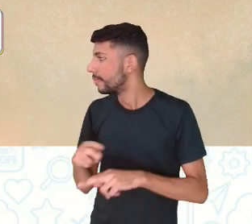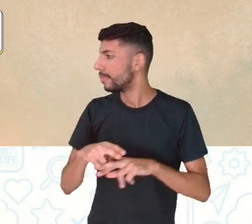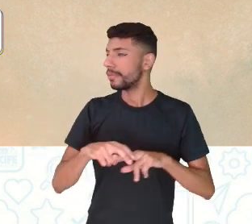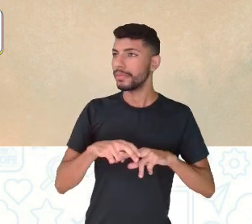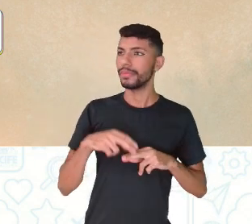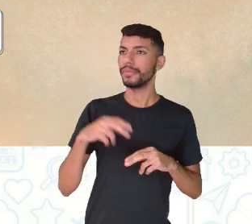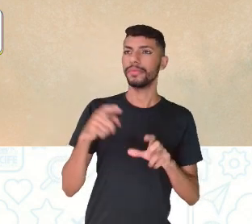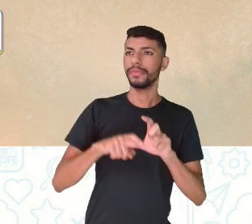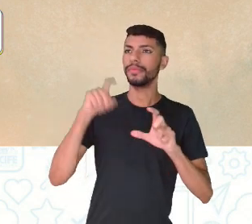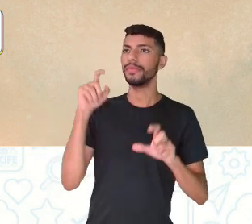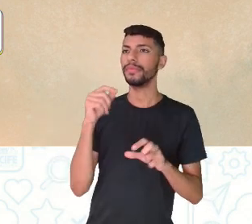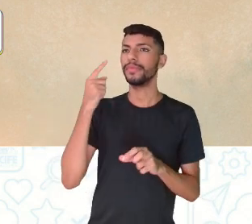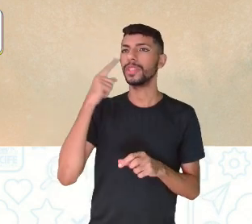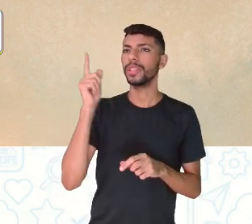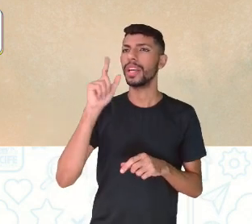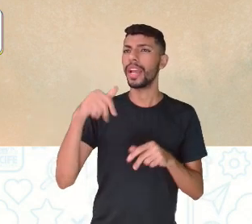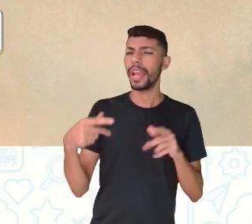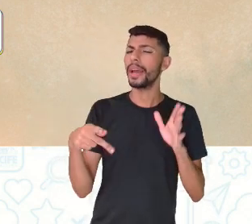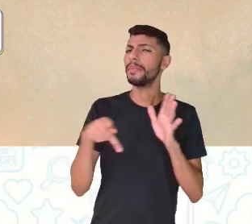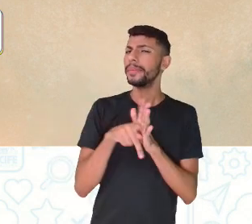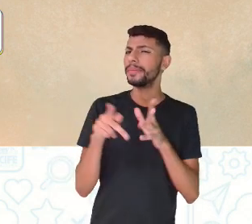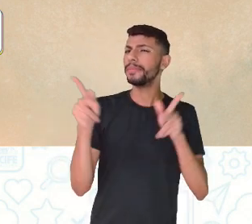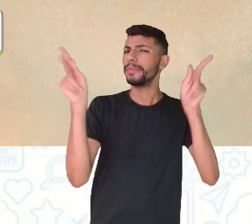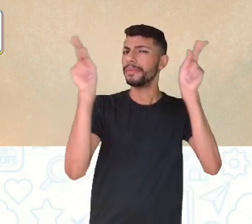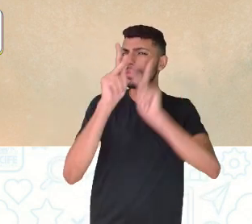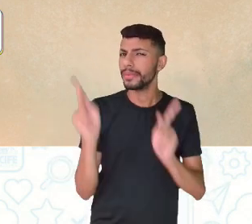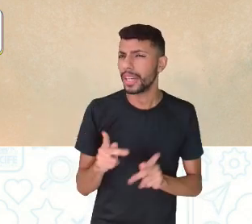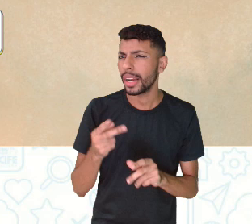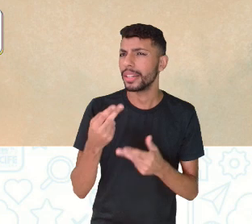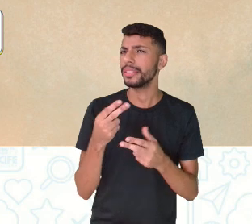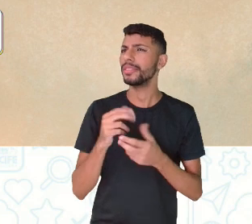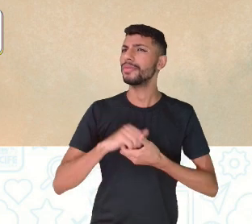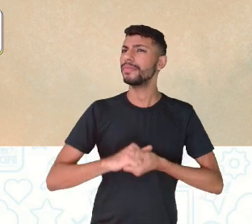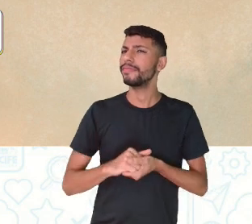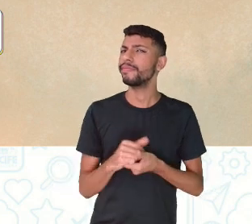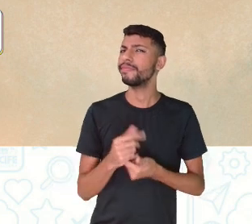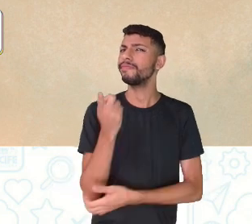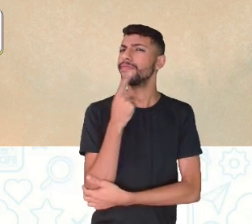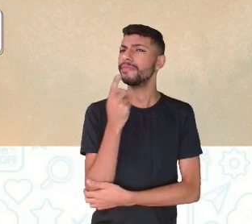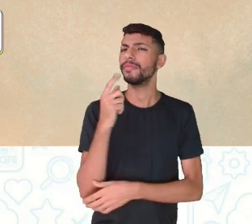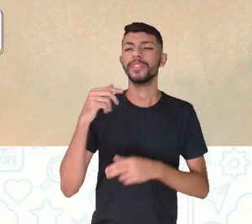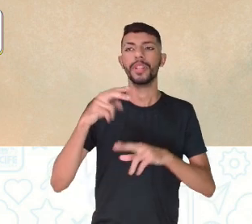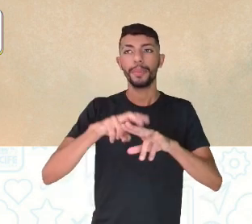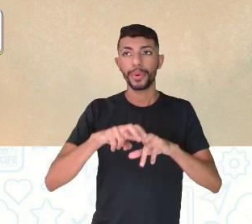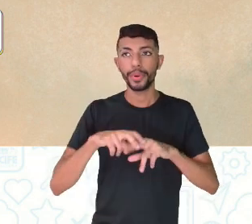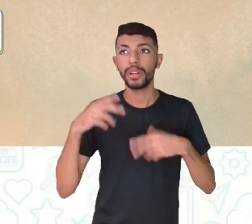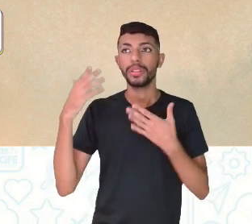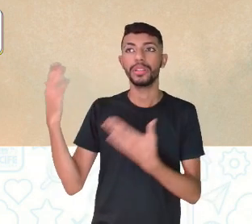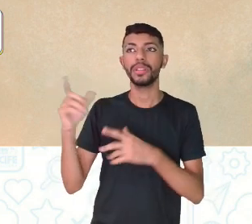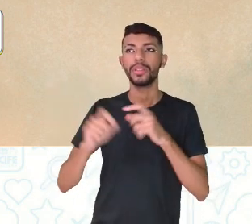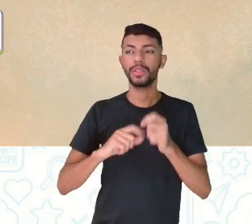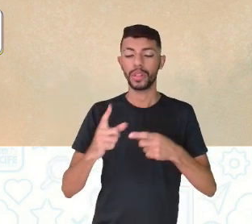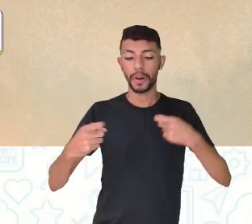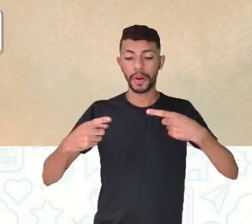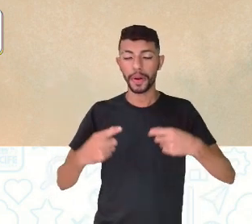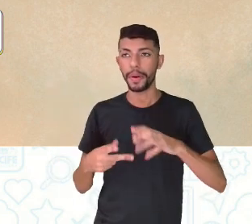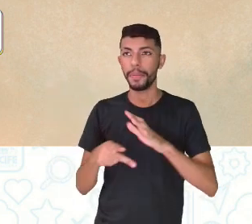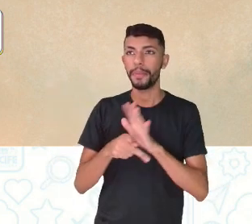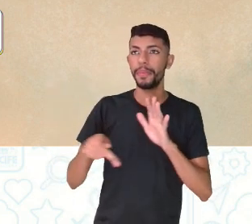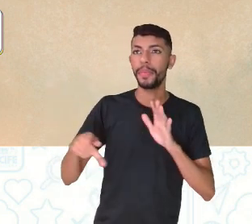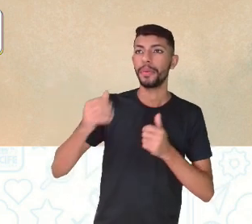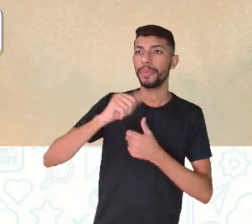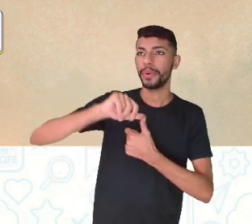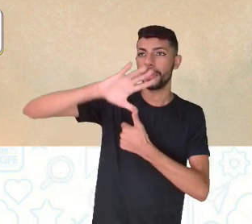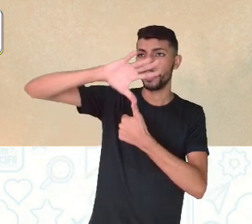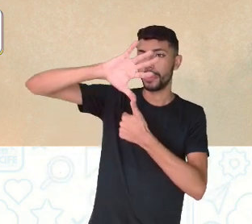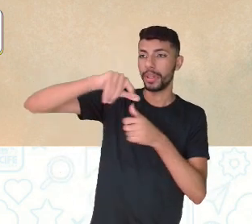que a independência foi pacífica, né? Após a declaração de independência, os conflitos entre colonos norte-americanos